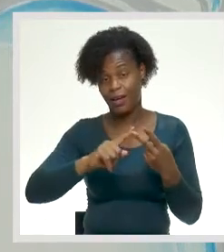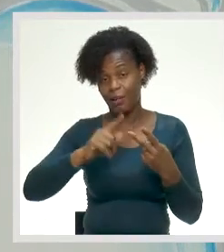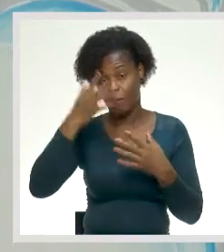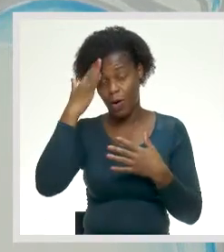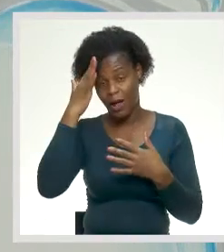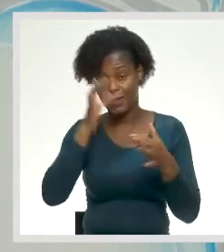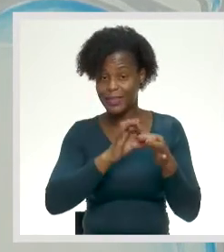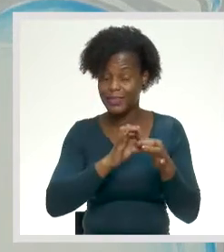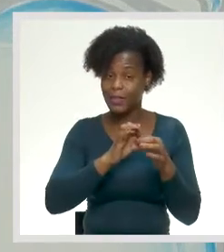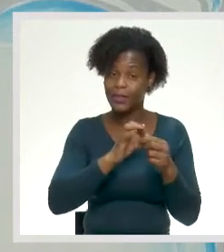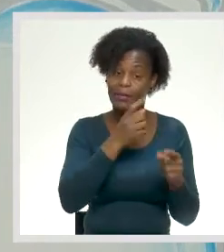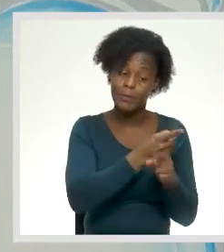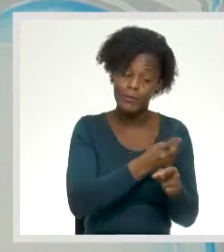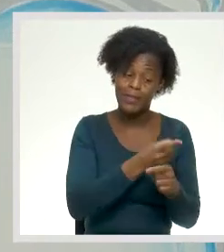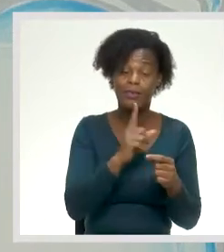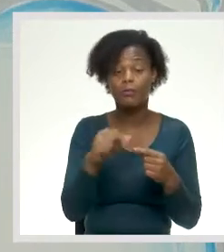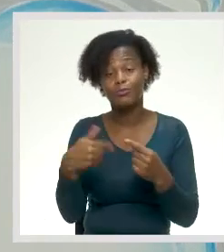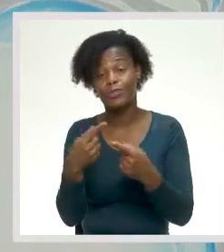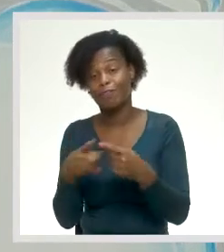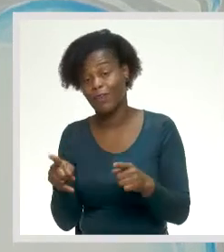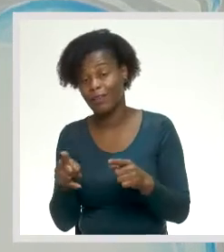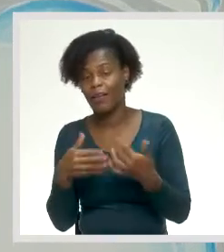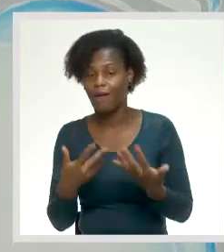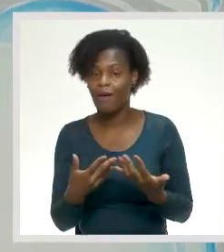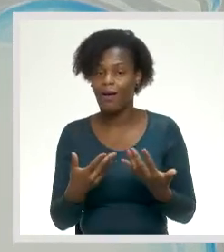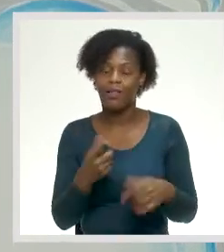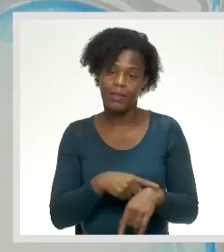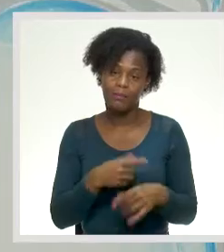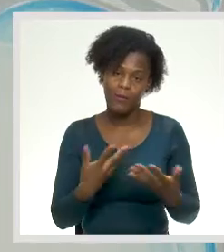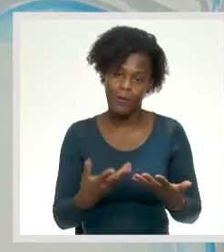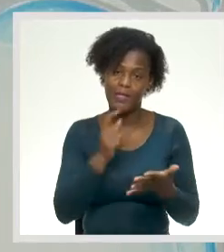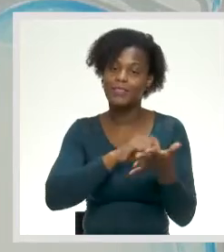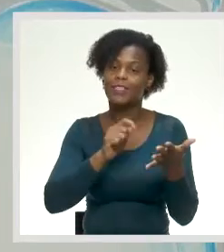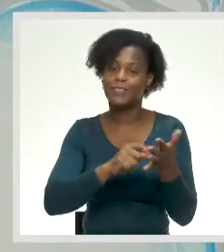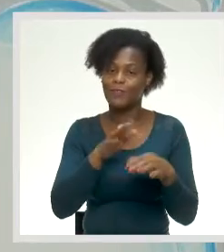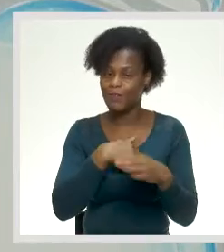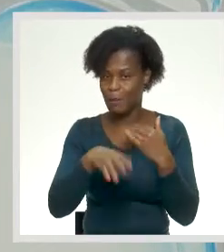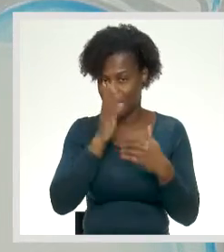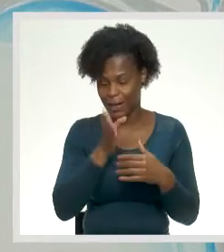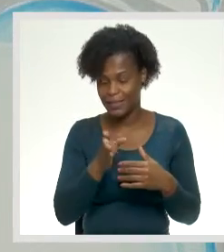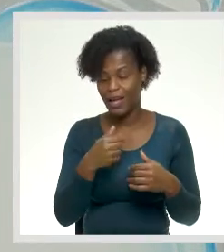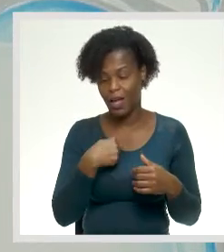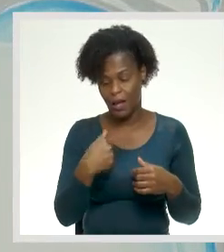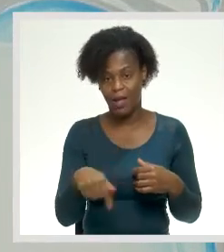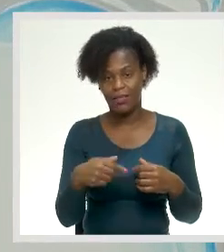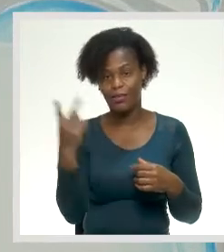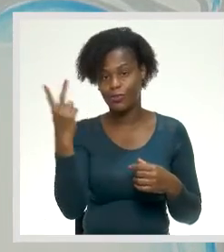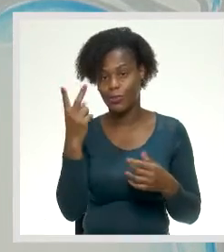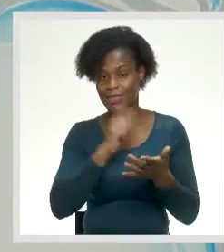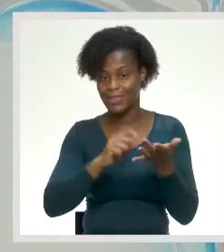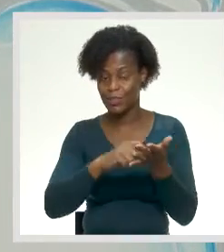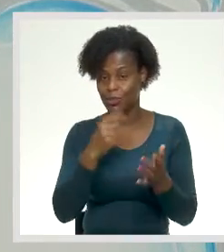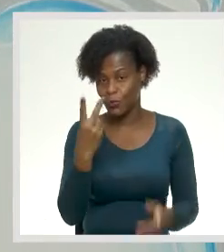moral, das semelhanças, das diferenças. E agora é o momento de exercício. E eu trouxe então